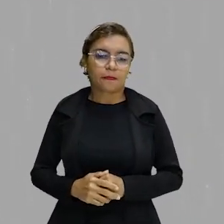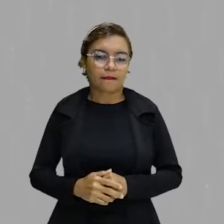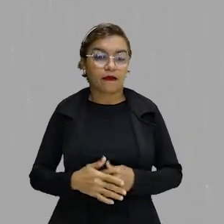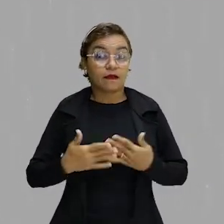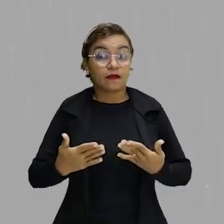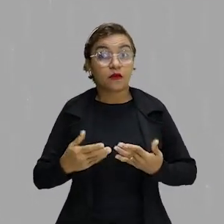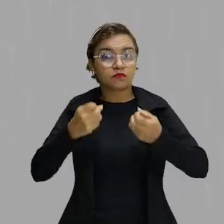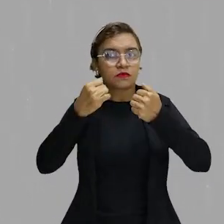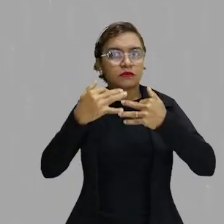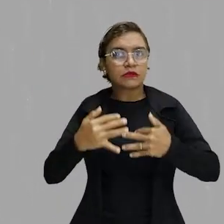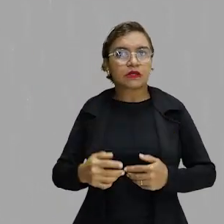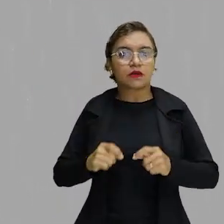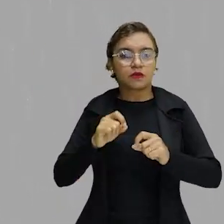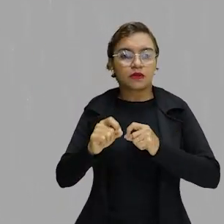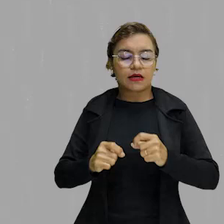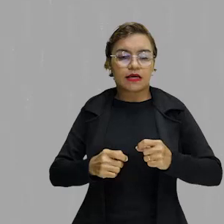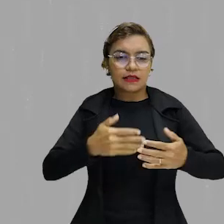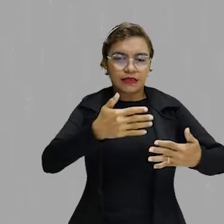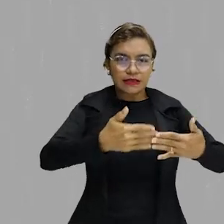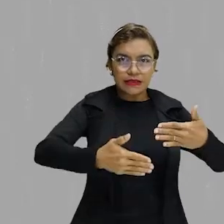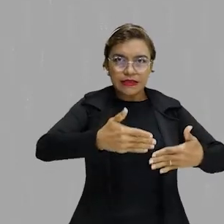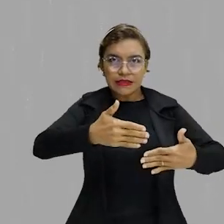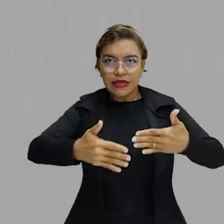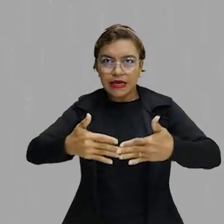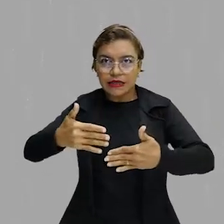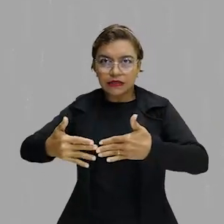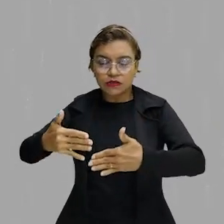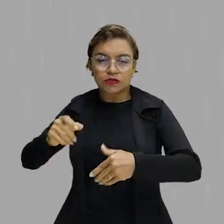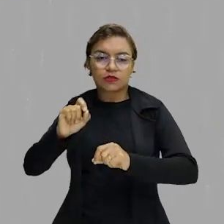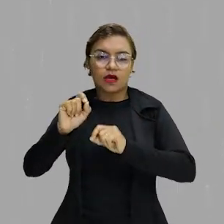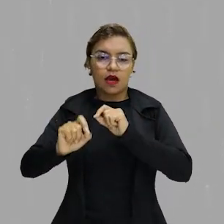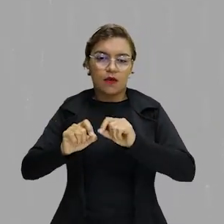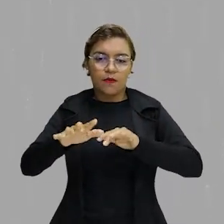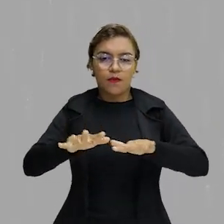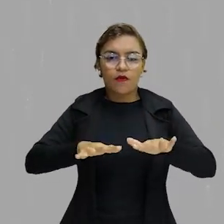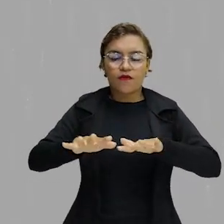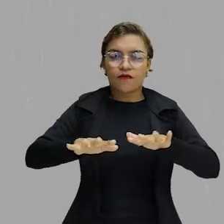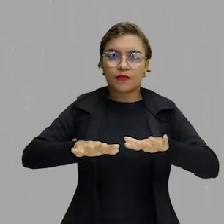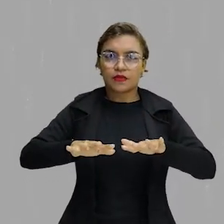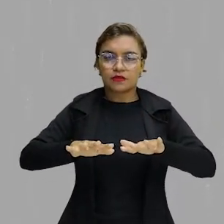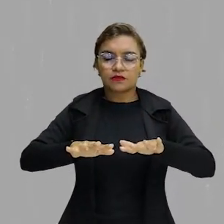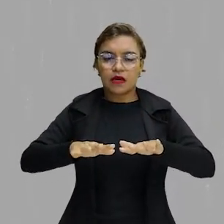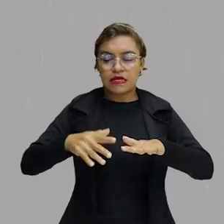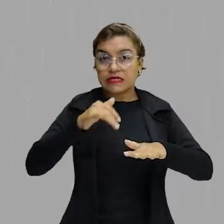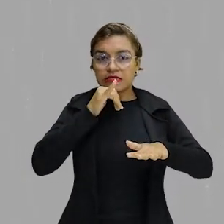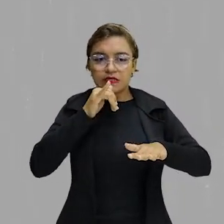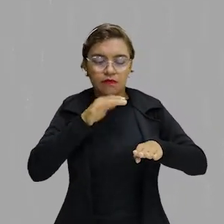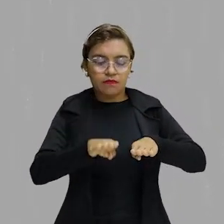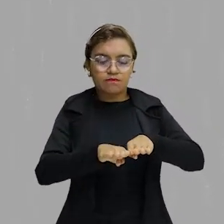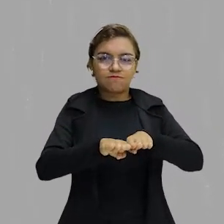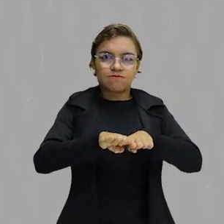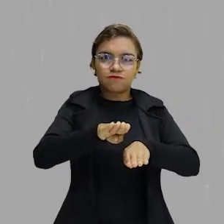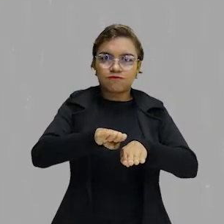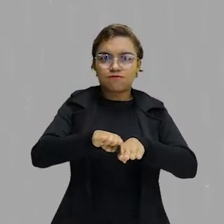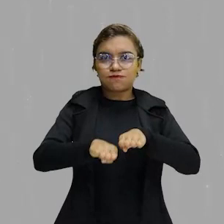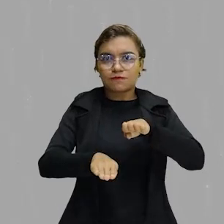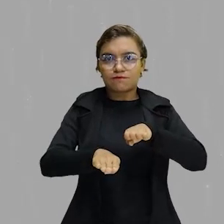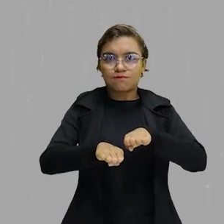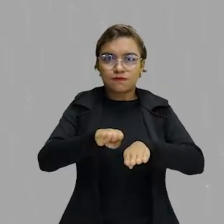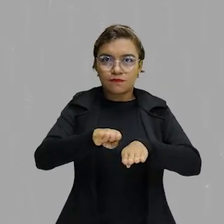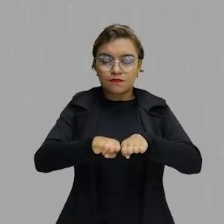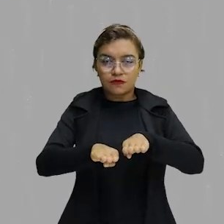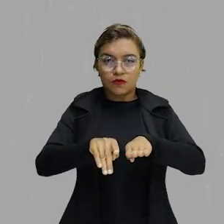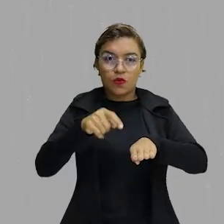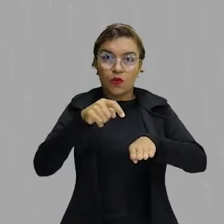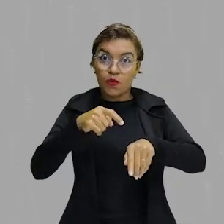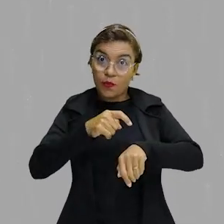vem explicando, né, o tectonismo é justamente vem da movimentação das nossas placas tectônicas, né? E essas placas, quando elas